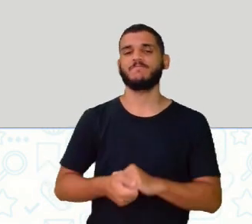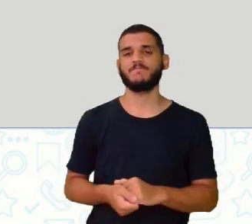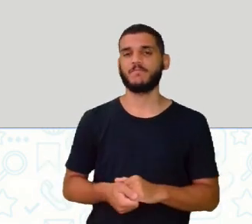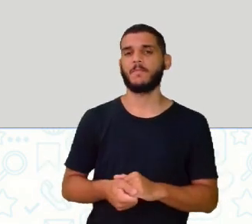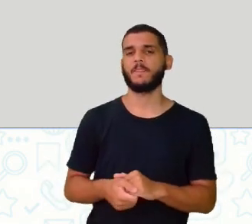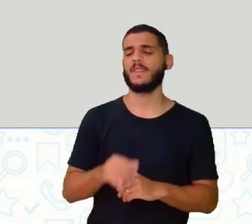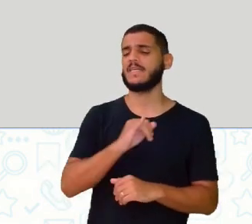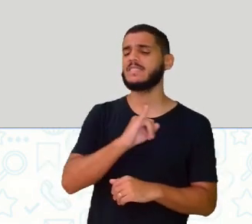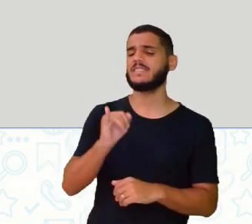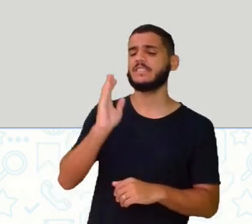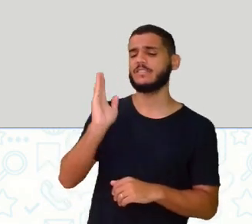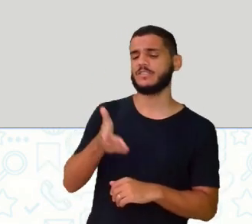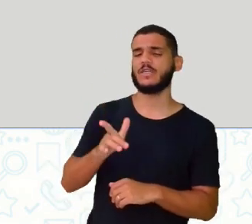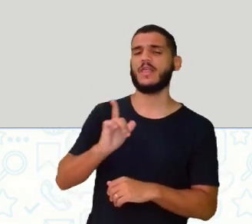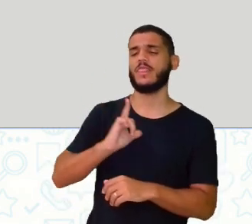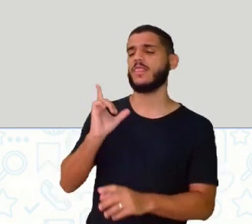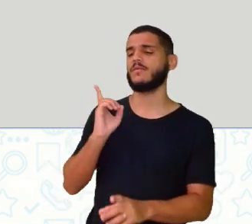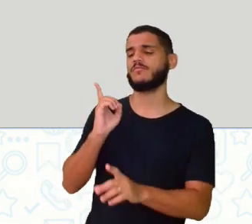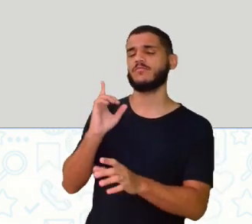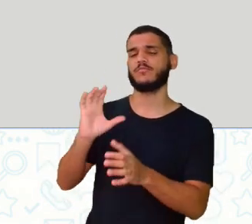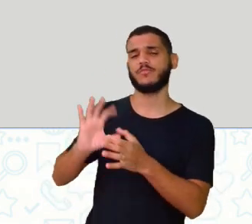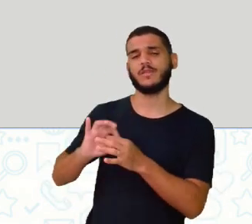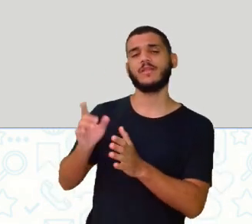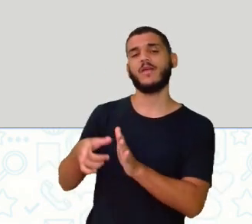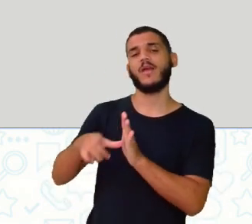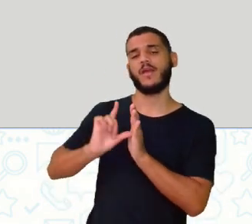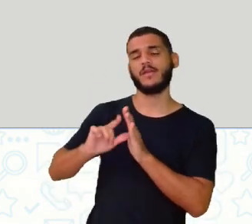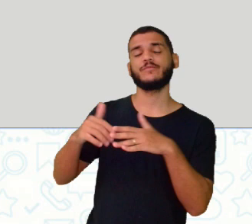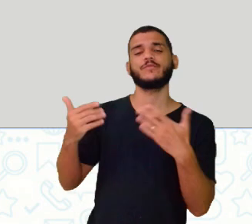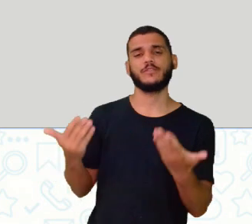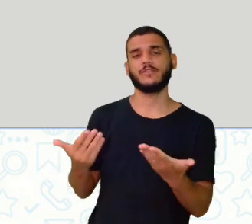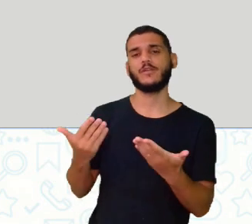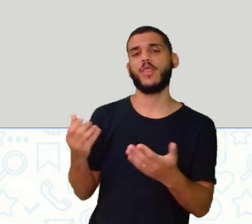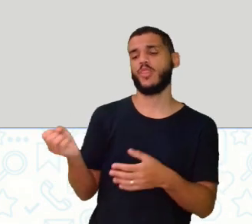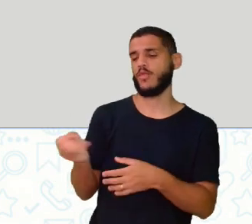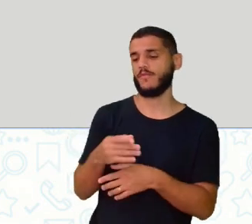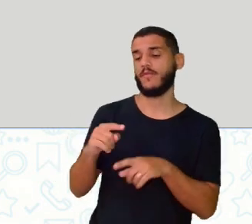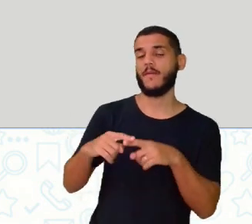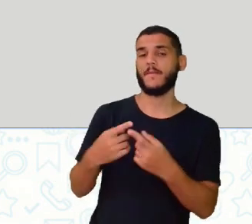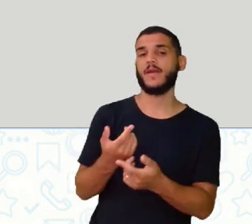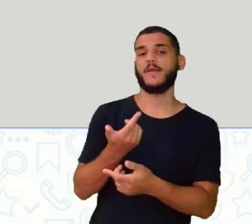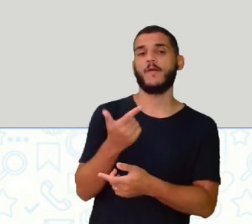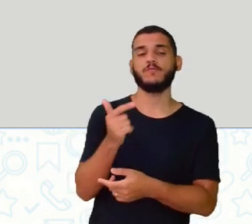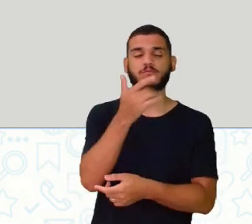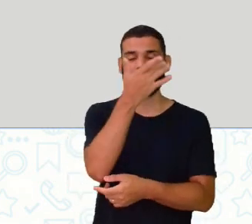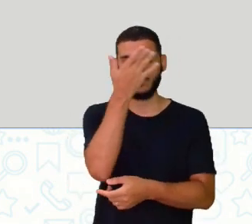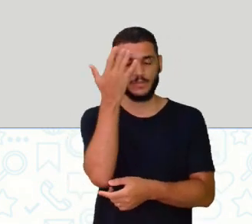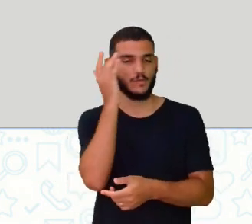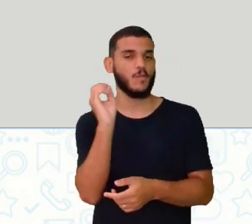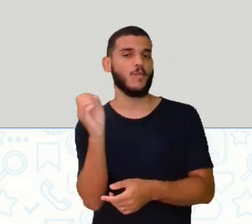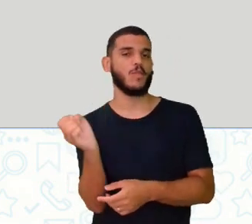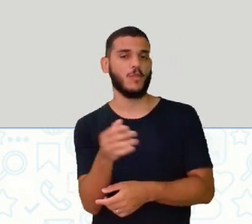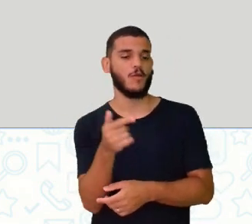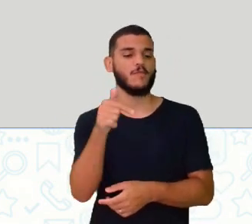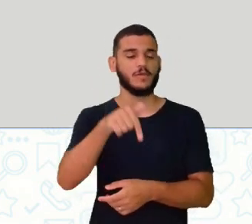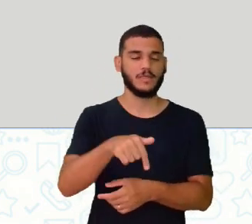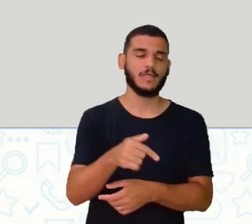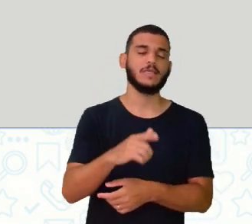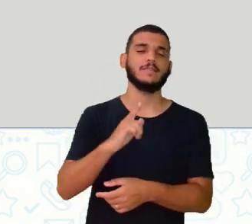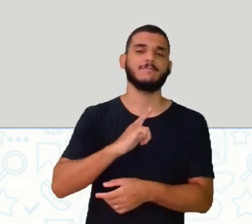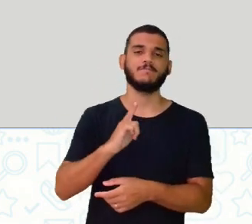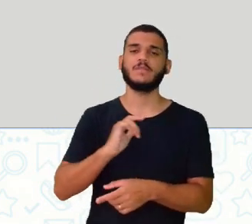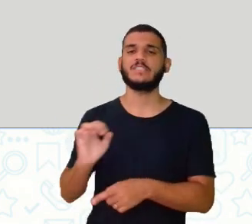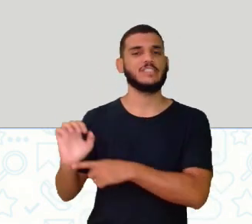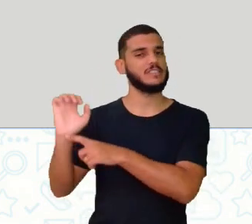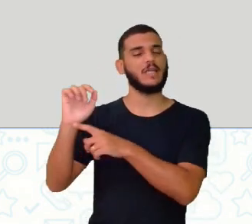que já são da nossa rede. Mas tem aqueles novos alunos que vêm de outros estados, de outras